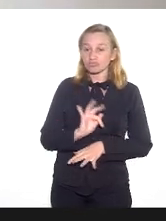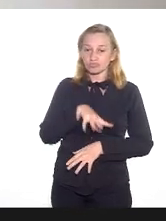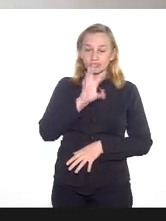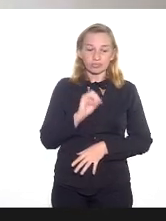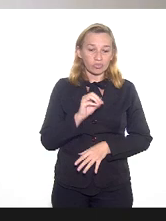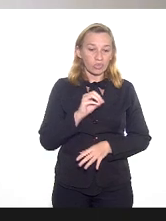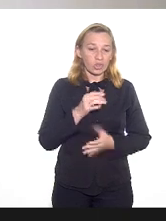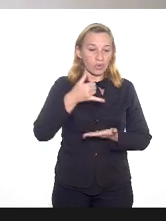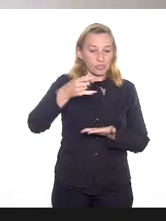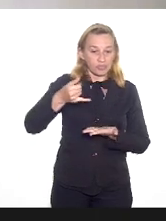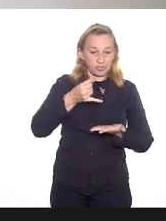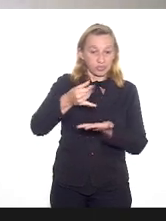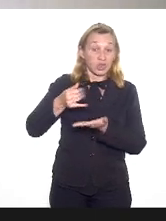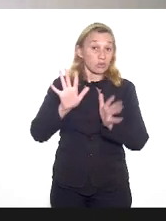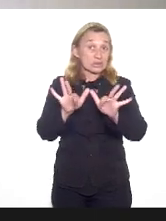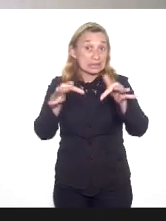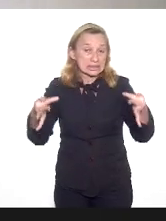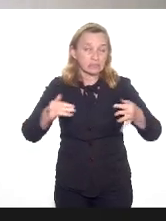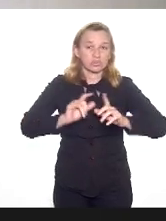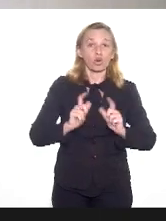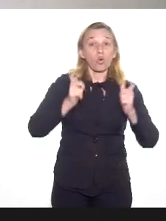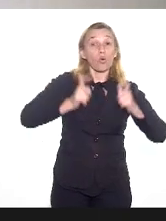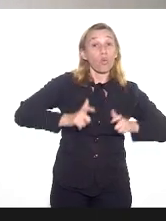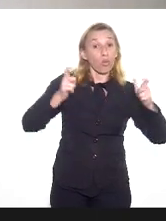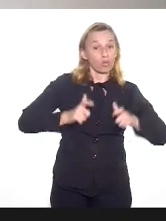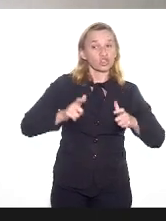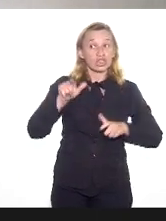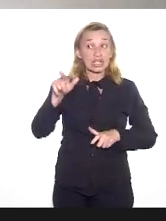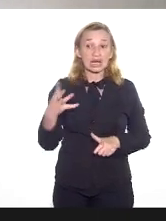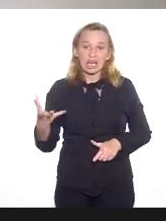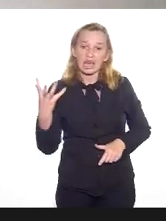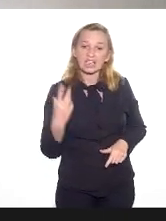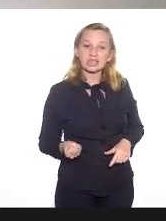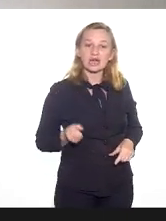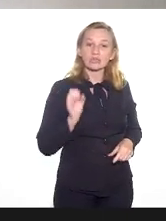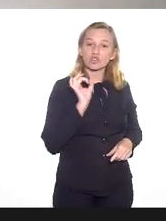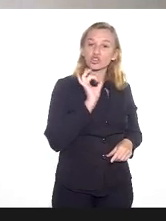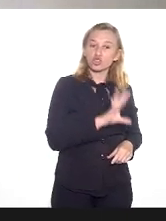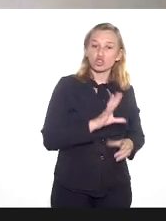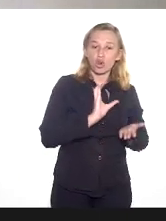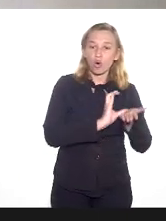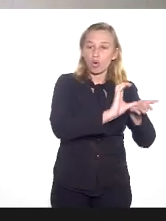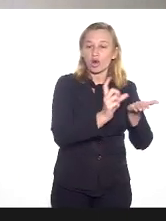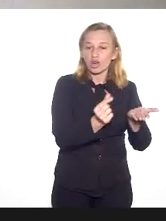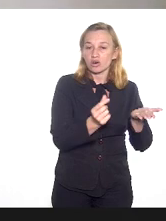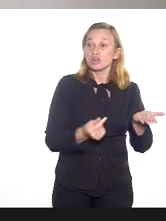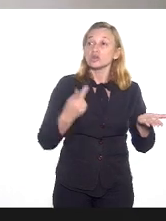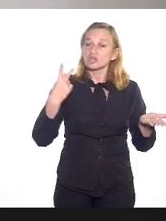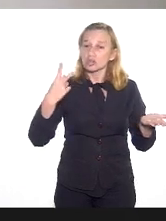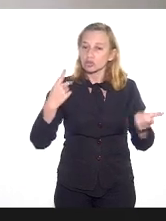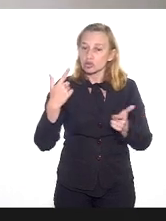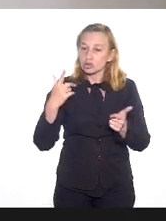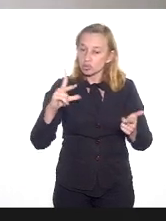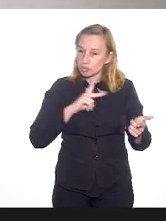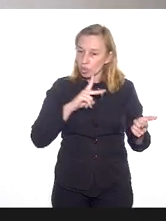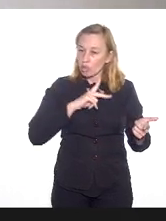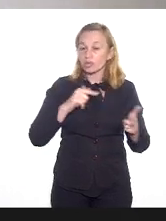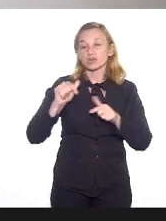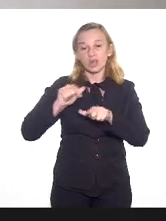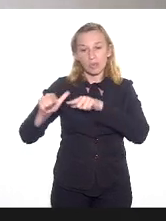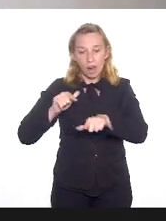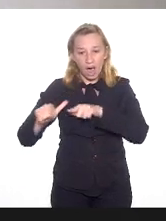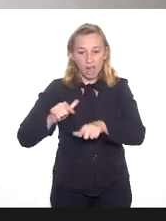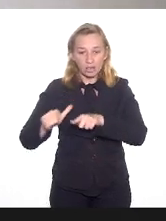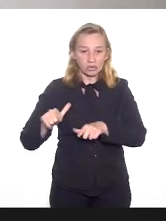de capitalização simples, onde o que ele recebe é só o recurso dos seus próprios beneficiários e aquilo que